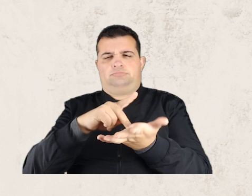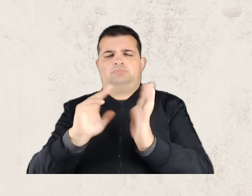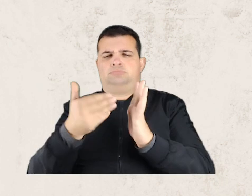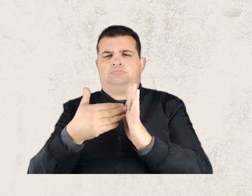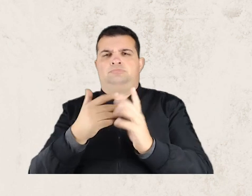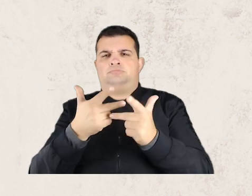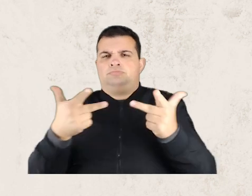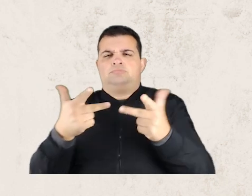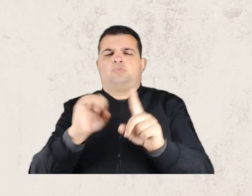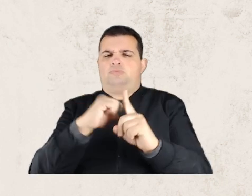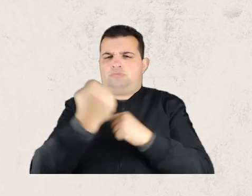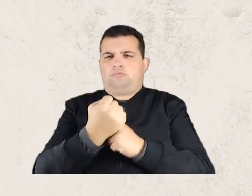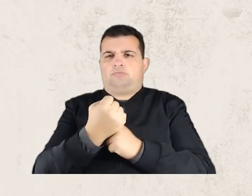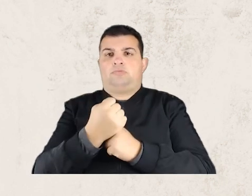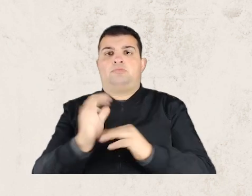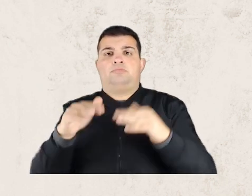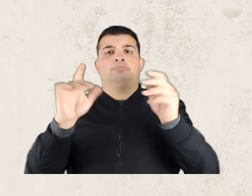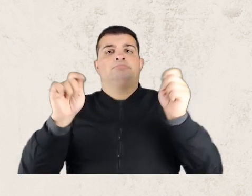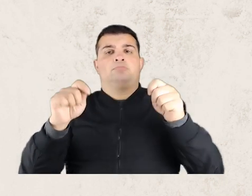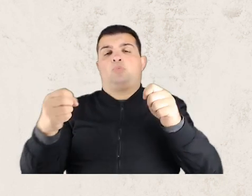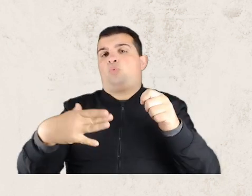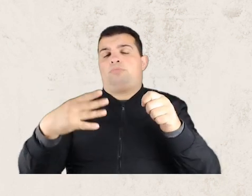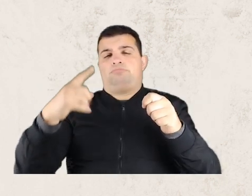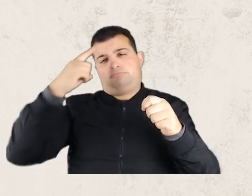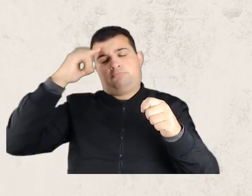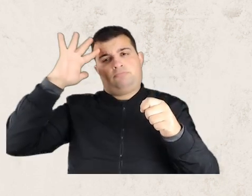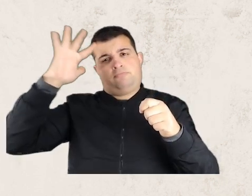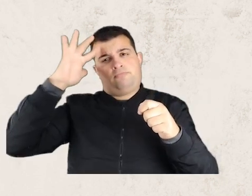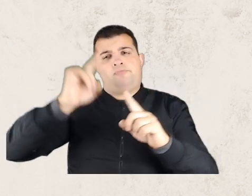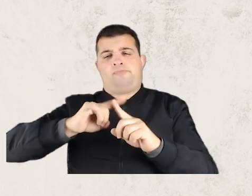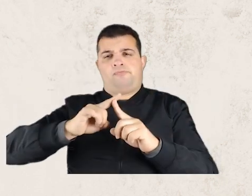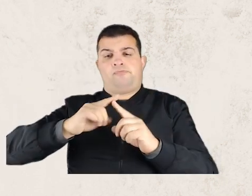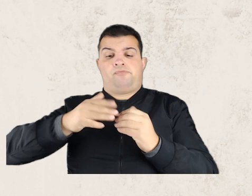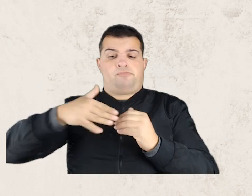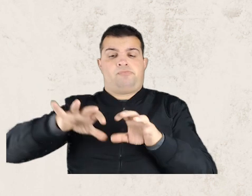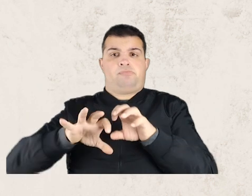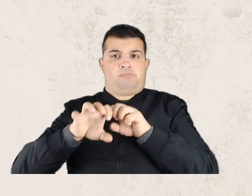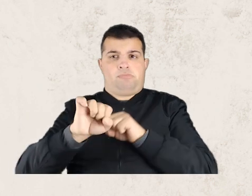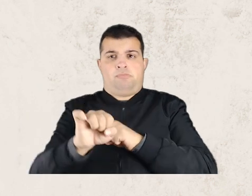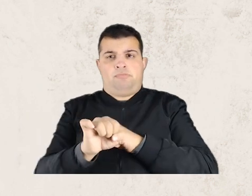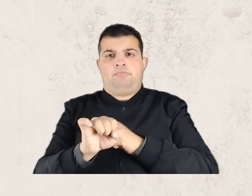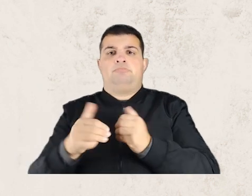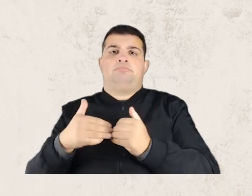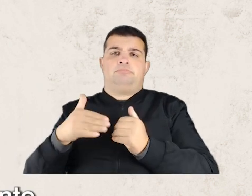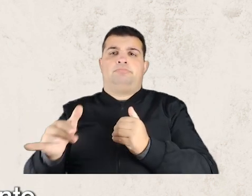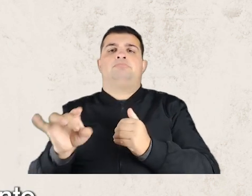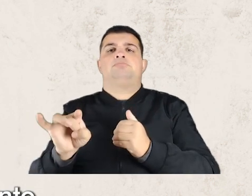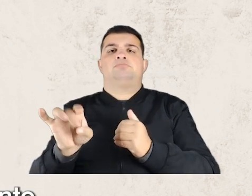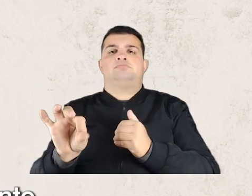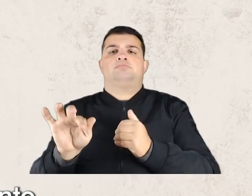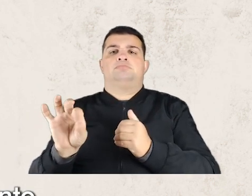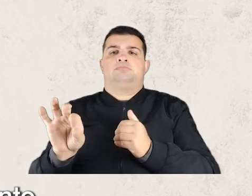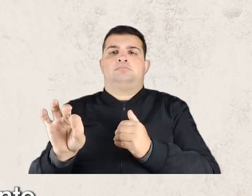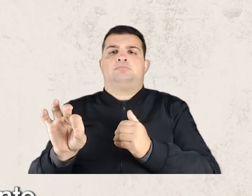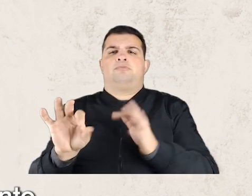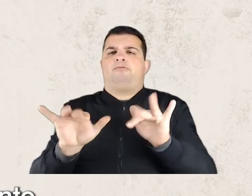Segundo a psicóloga Ana Bock, é a partir desse contexto que a cara da psicologia no Brasil começa a mudar de verdade. Toda a